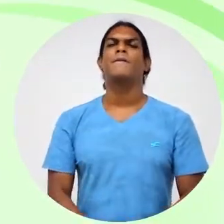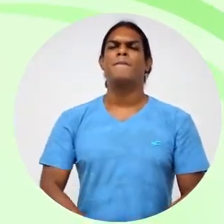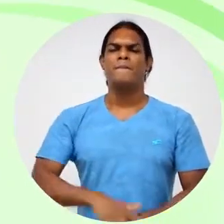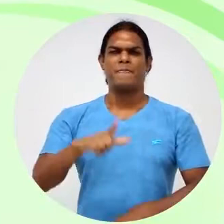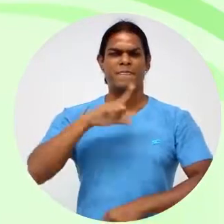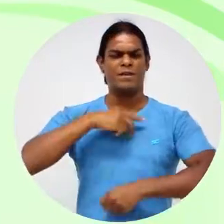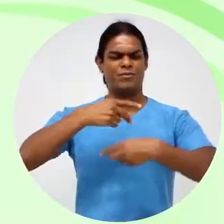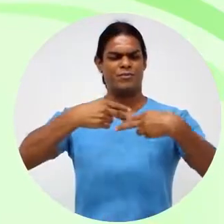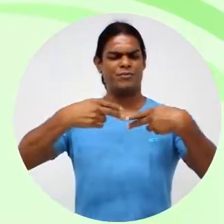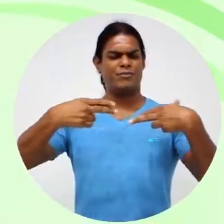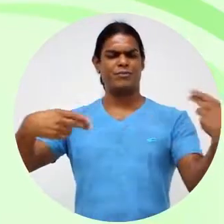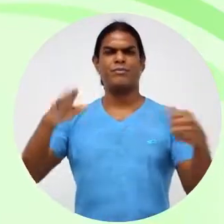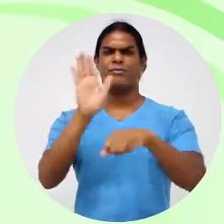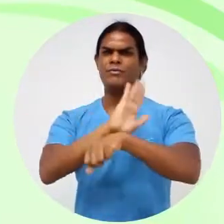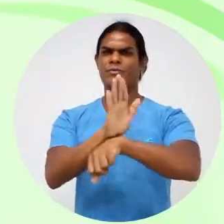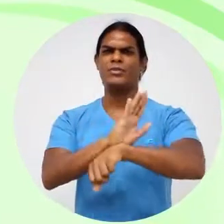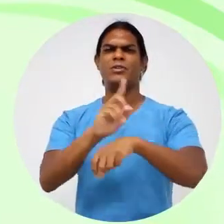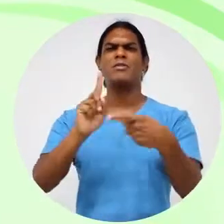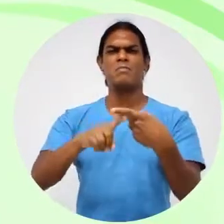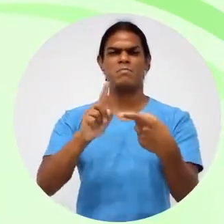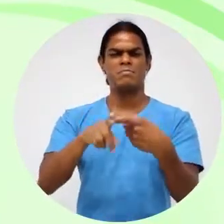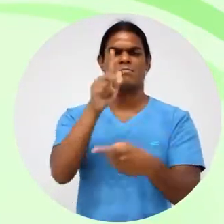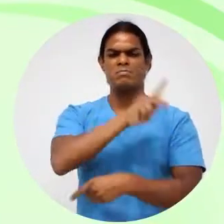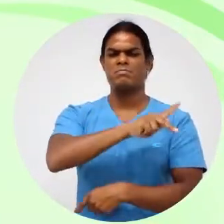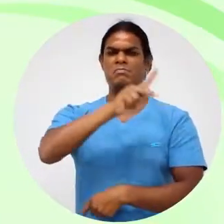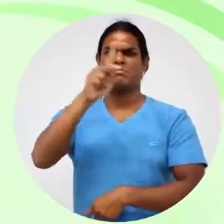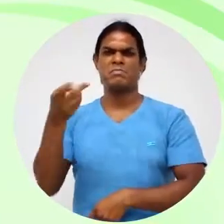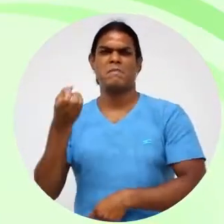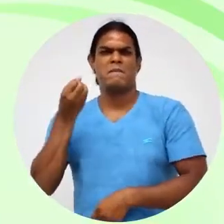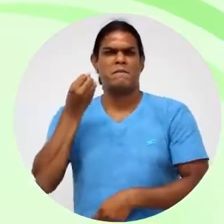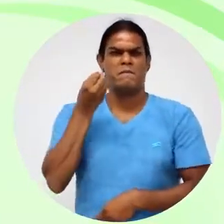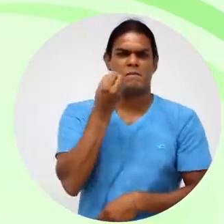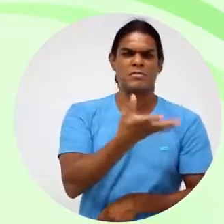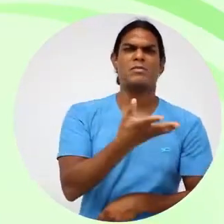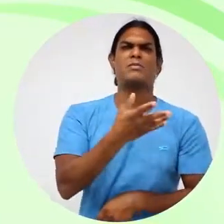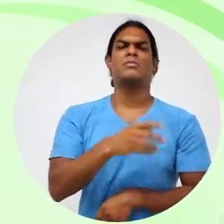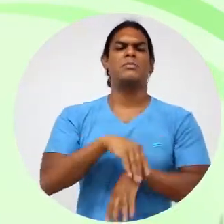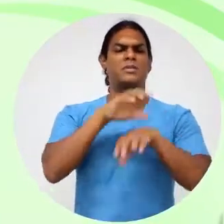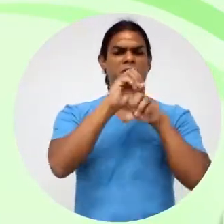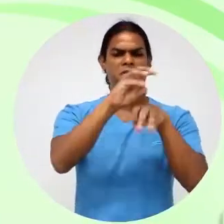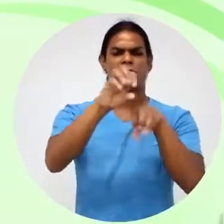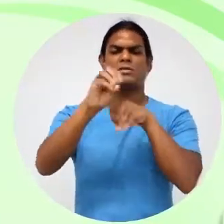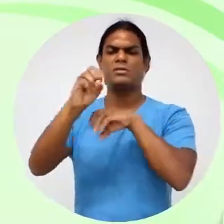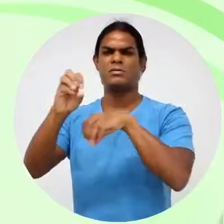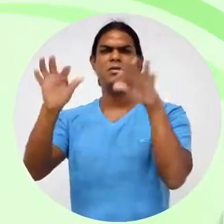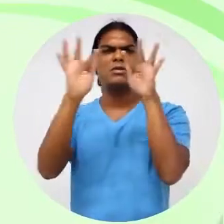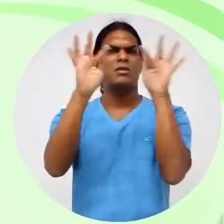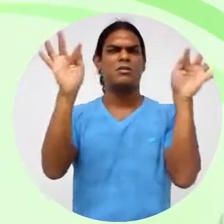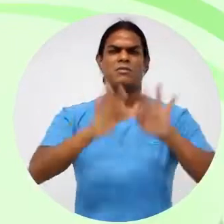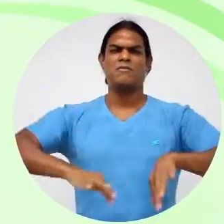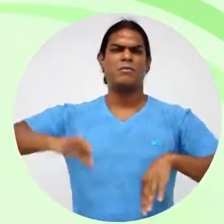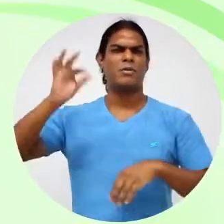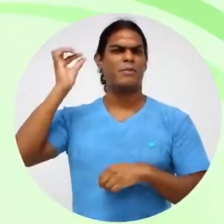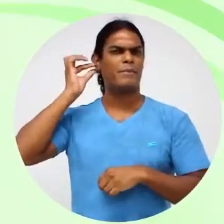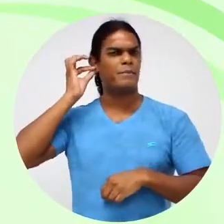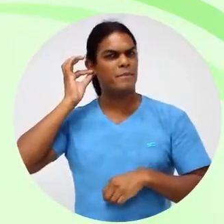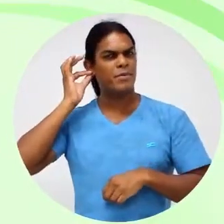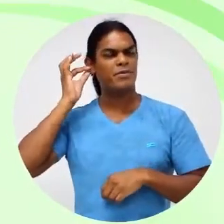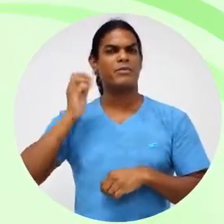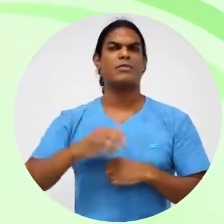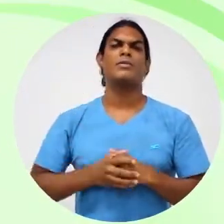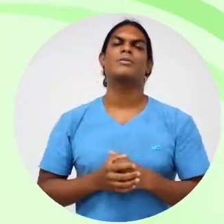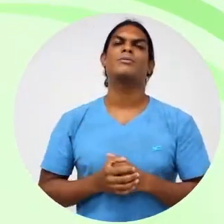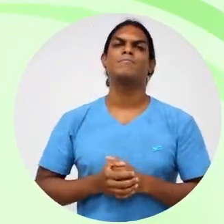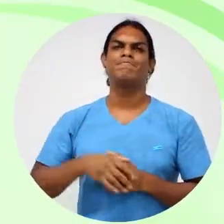professor, muita professora se engajando na produção, a coisa está ficando cada vez mais profissional, cada vez mais abandonando